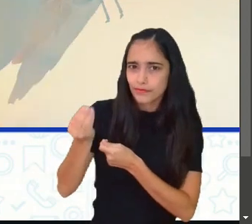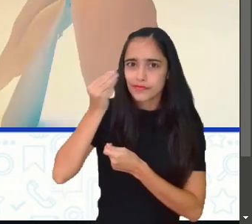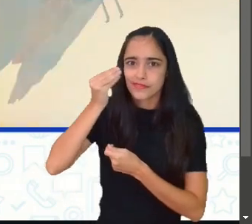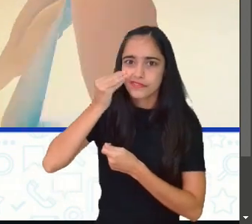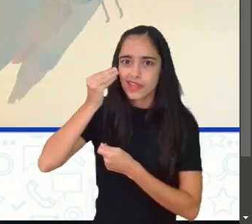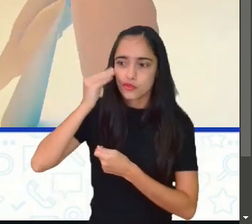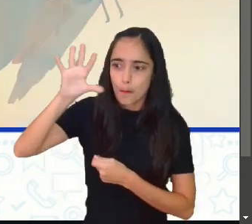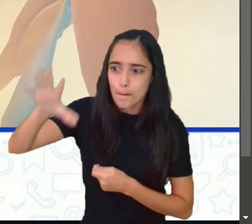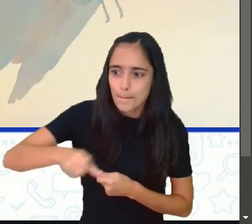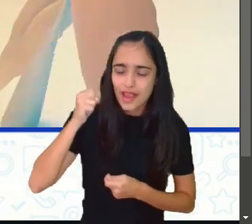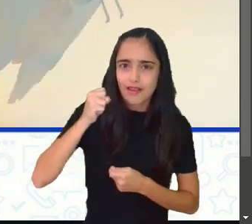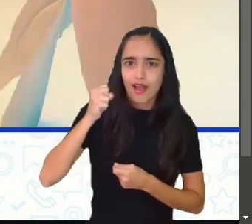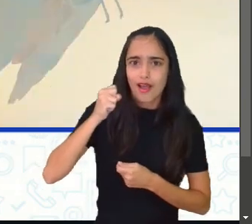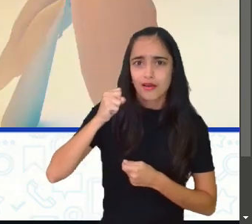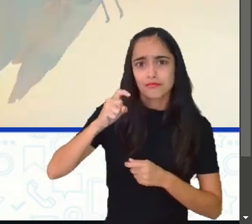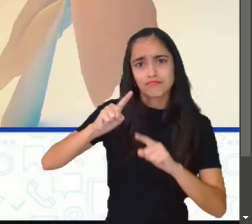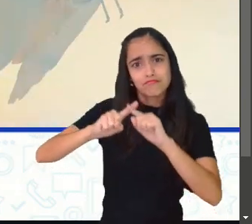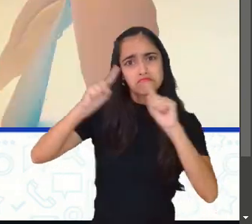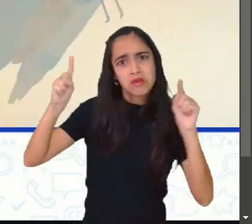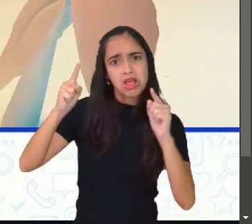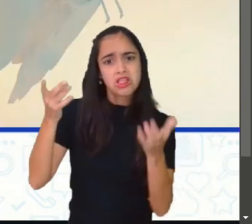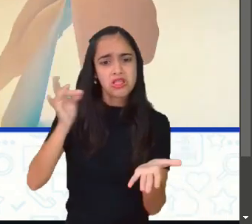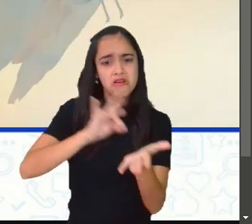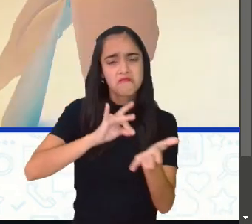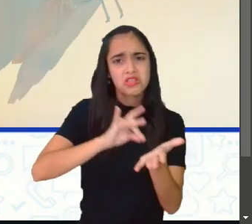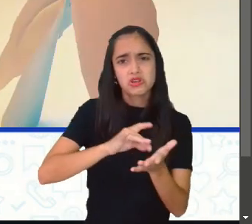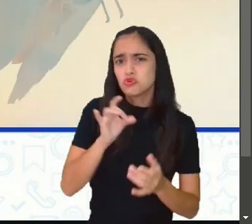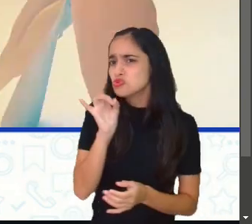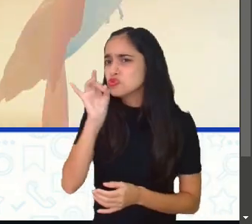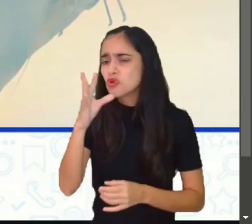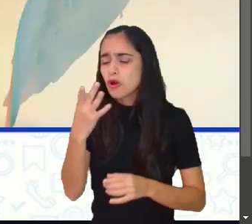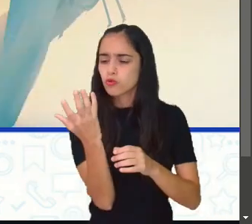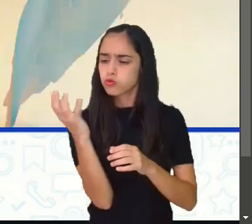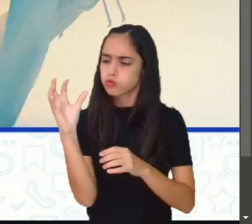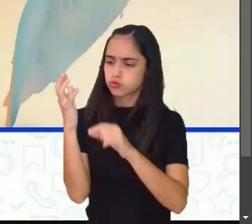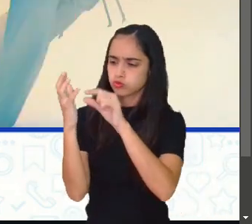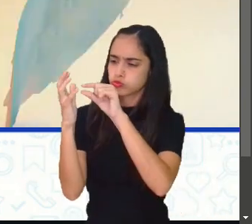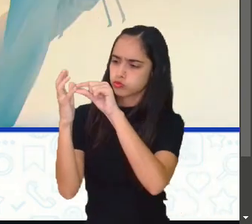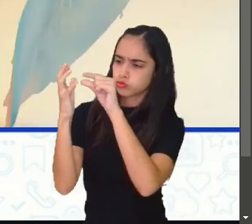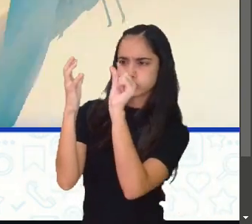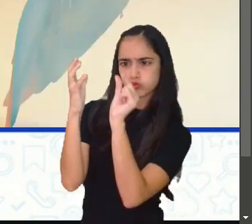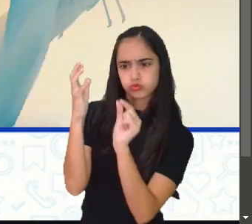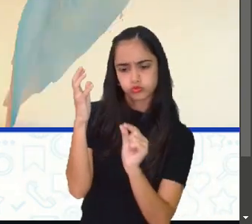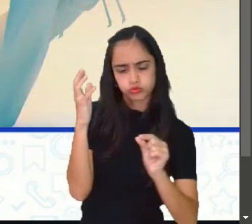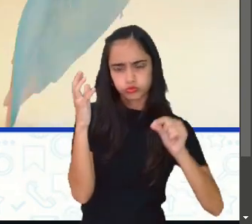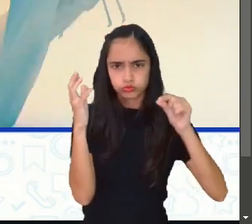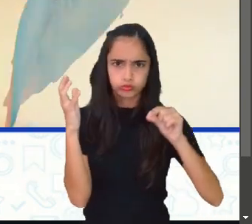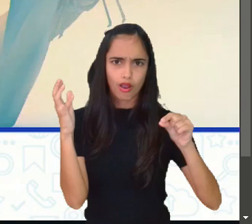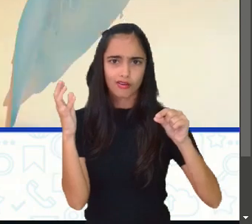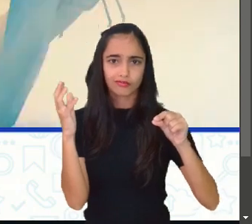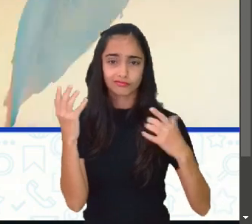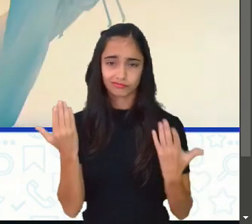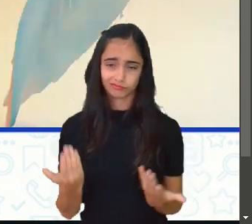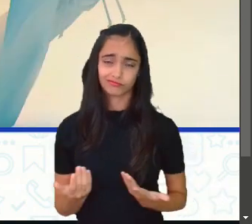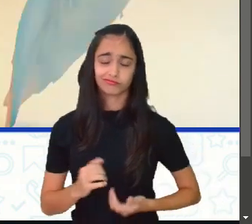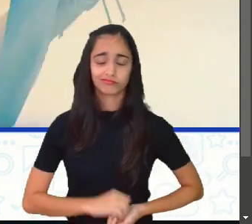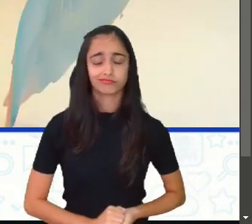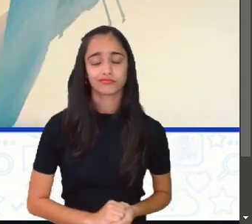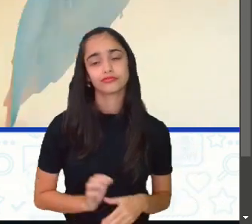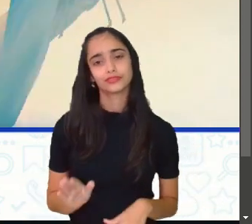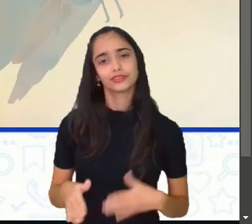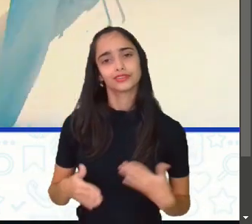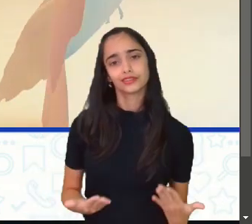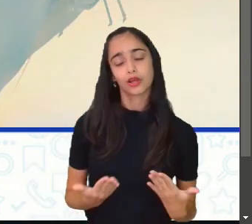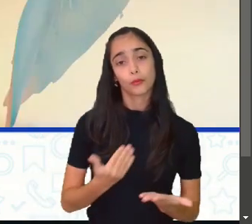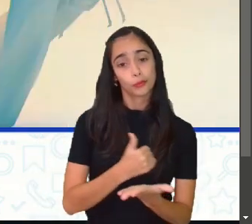num tronco. Era a folha levada pela formiga. Então aqui a gente tem a nossa princesa, que foi à caça das suas borboletas e que inicialmente